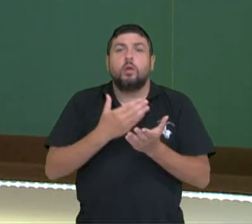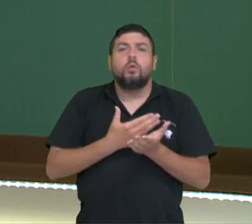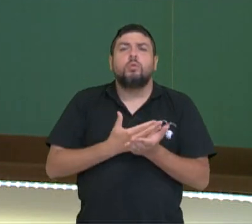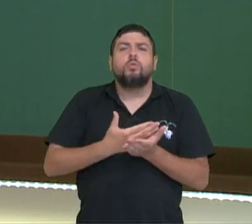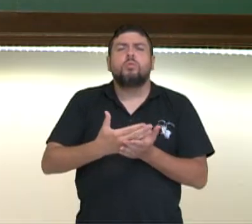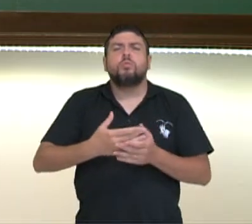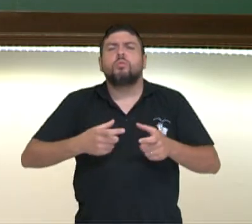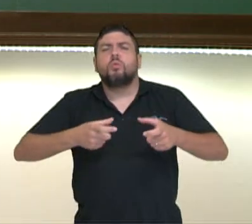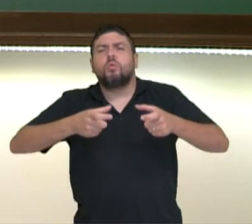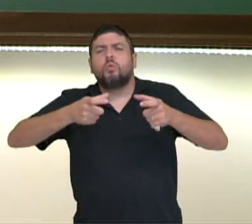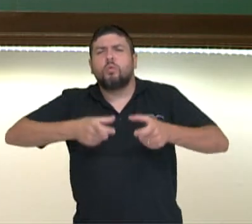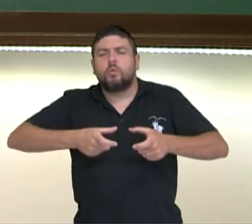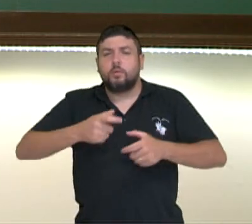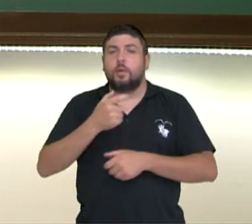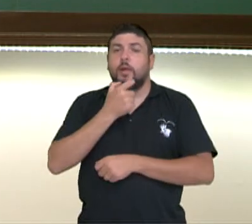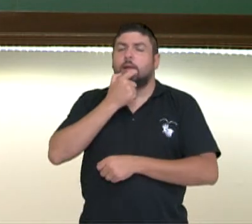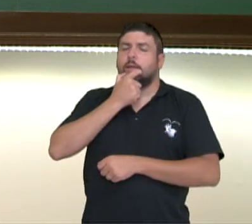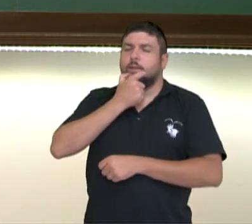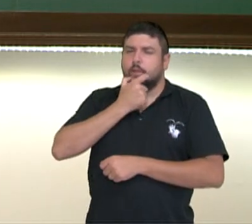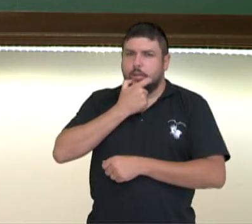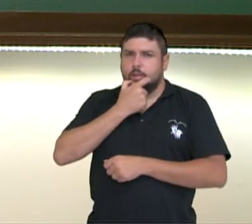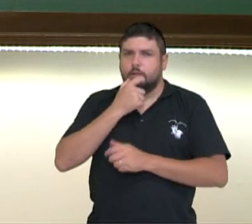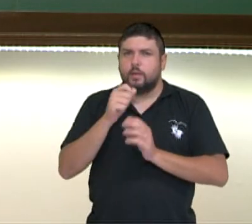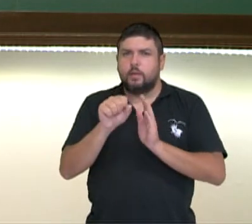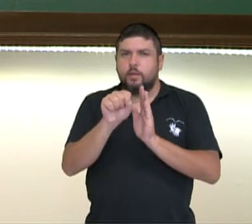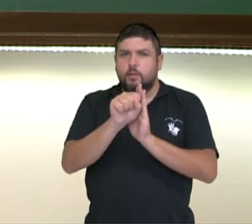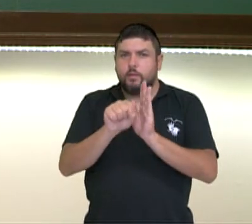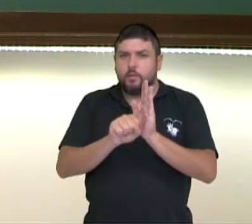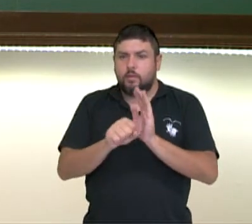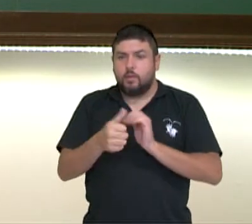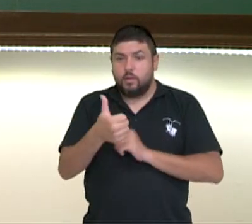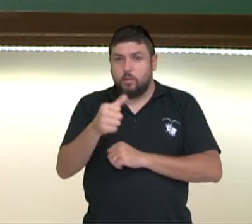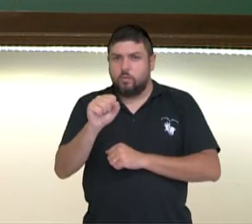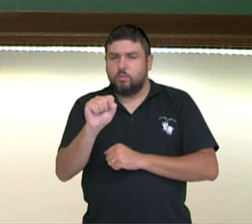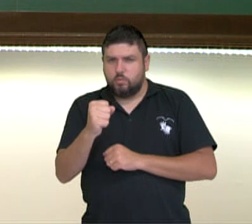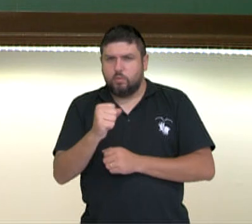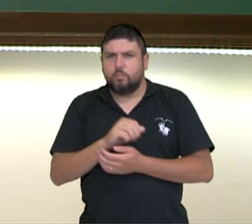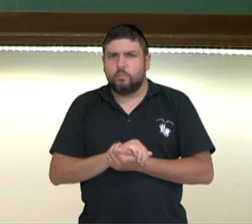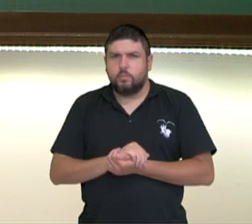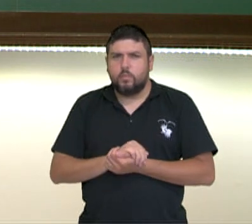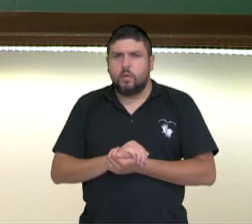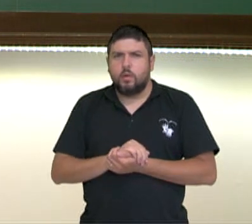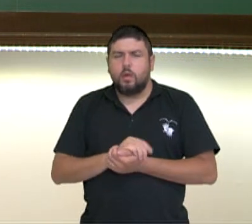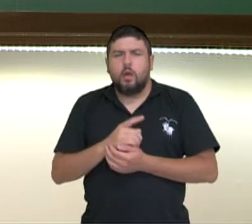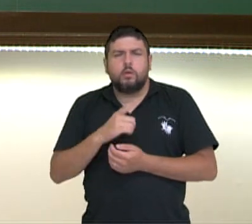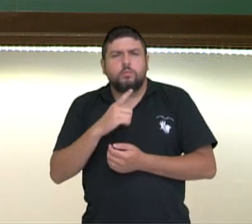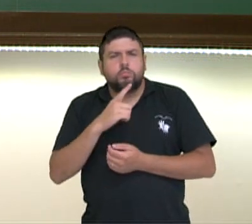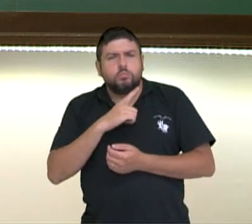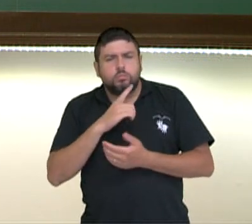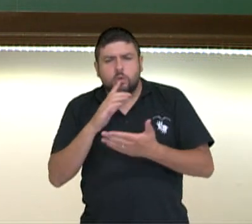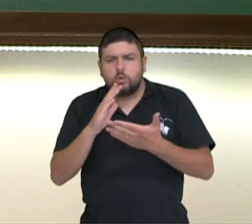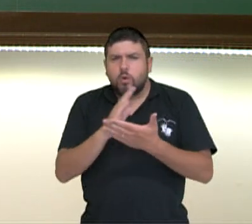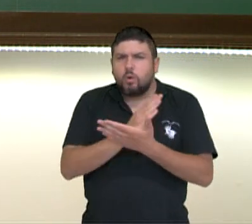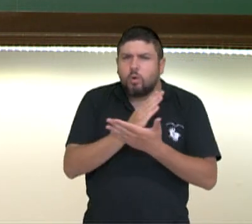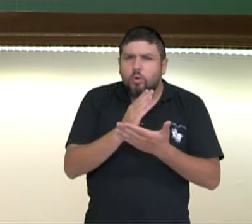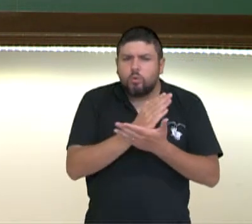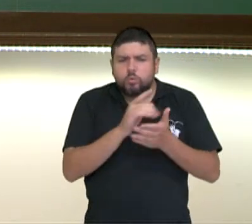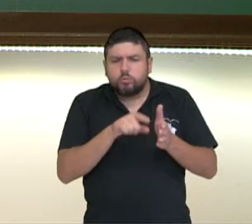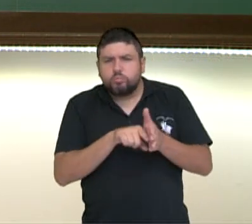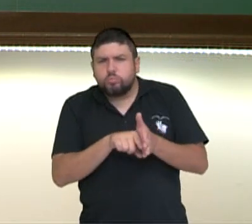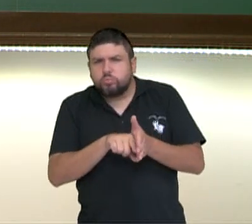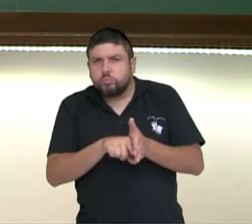Inglaterra, ali no século XVIII. Tem vários dados que dizem que foi especificamente ali no ano